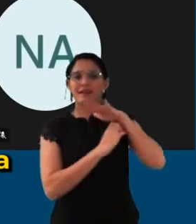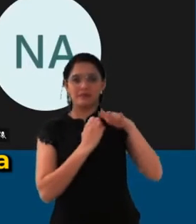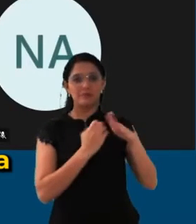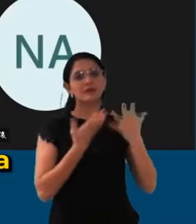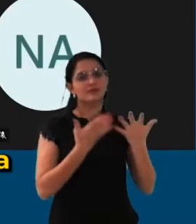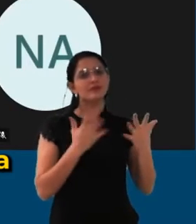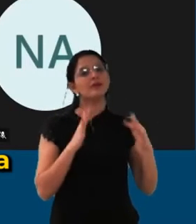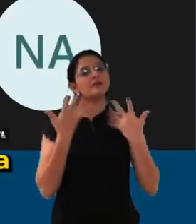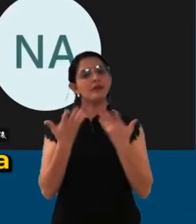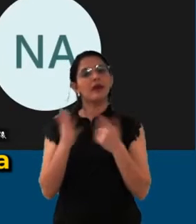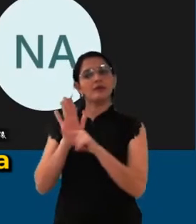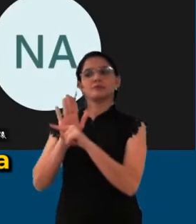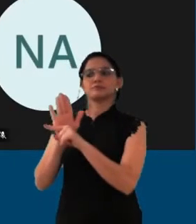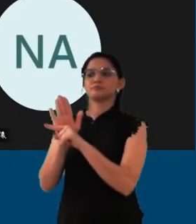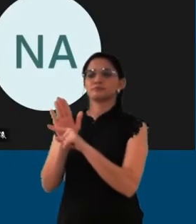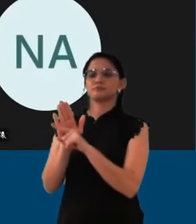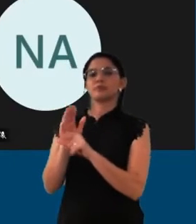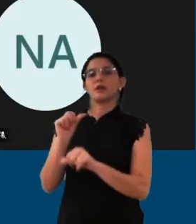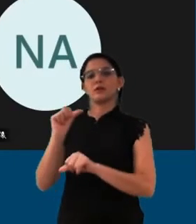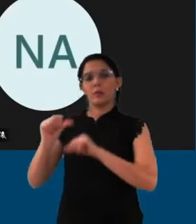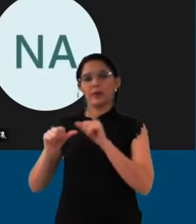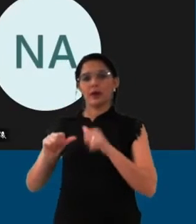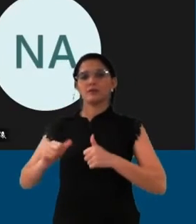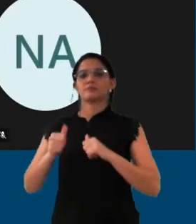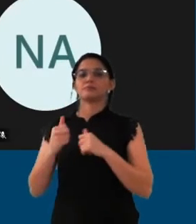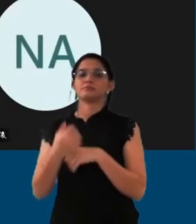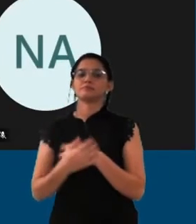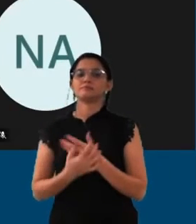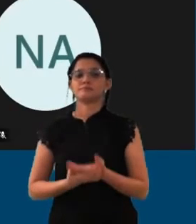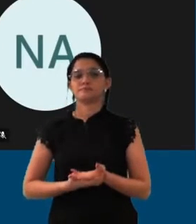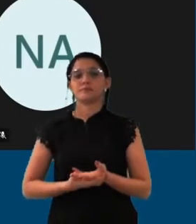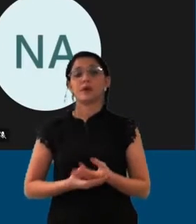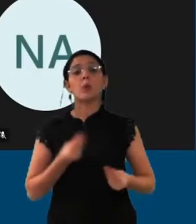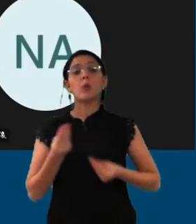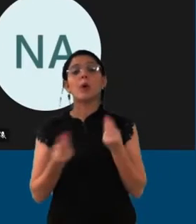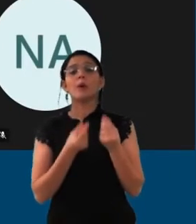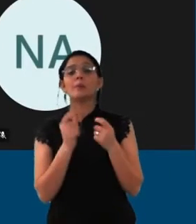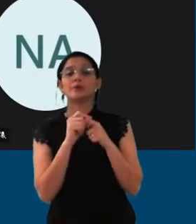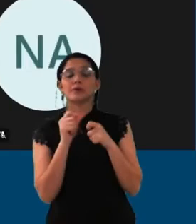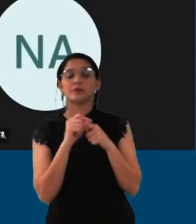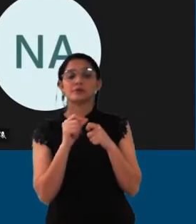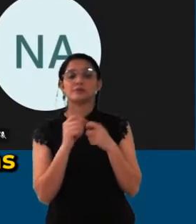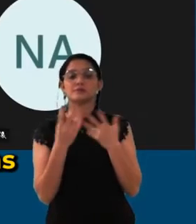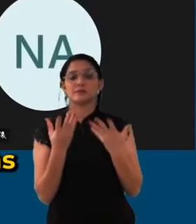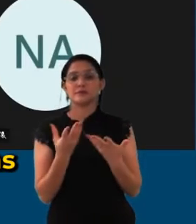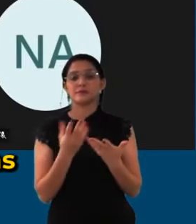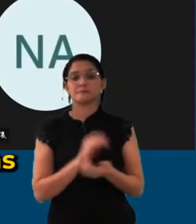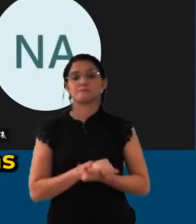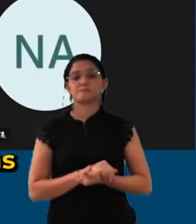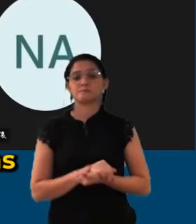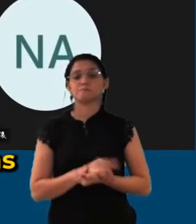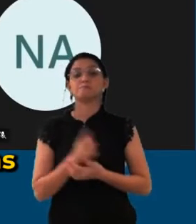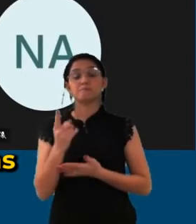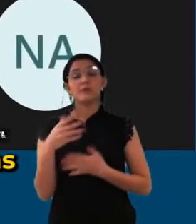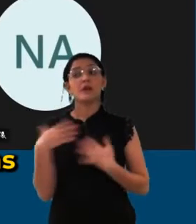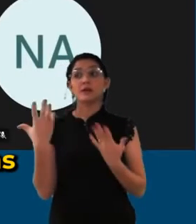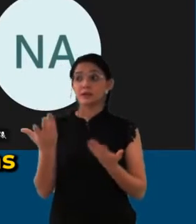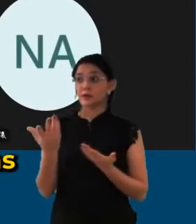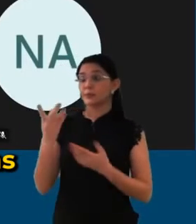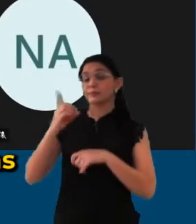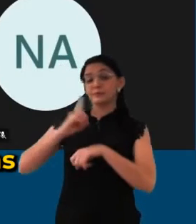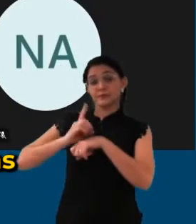então, essa recuperação, doutora? Excelência doutora Cristina, até em